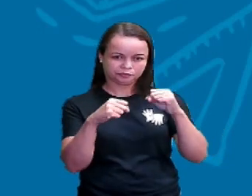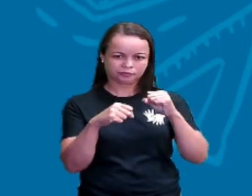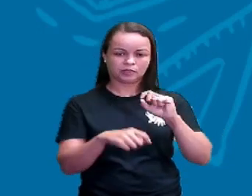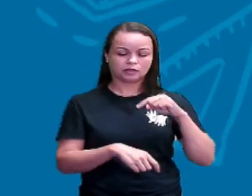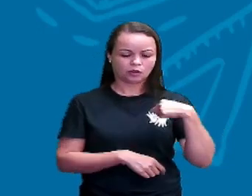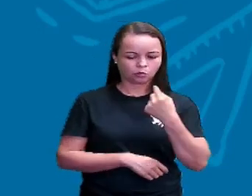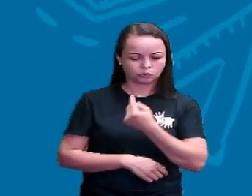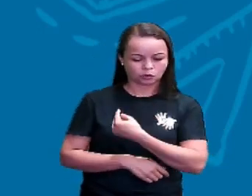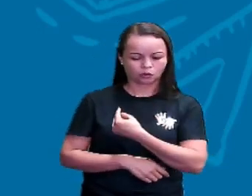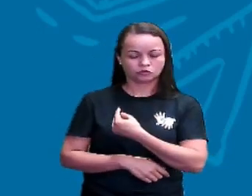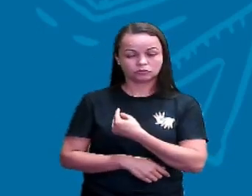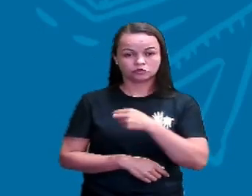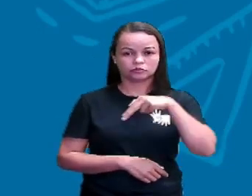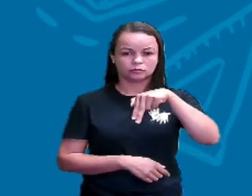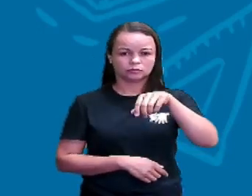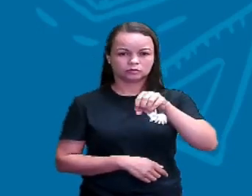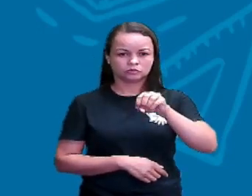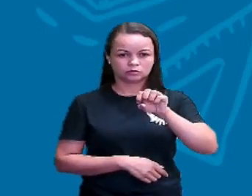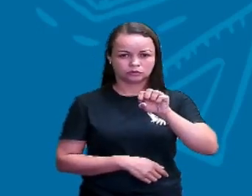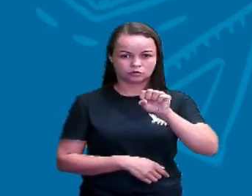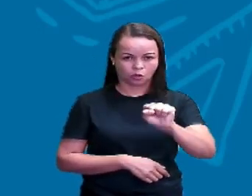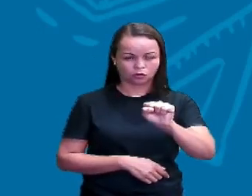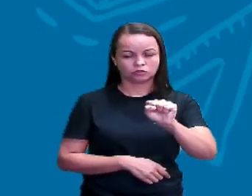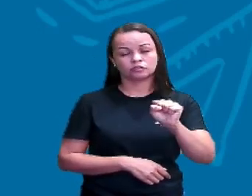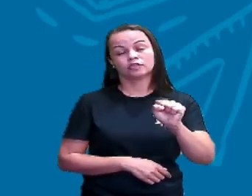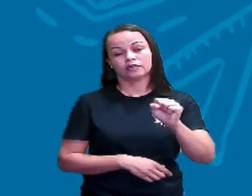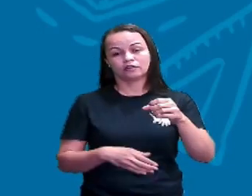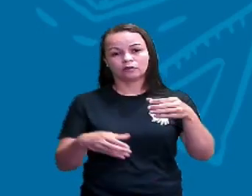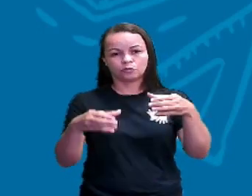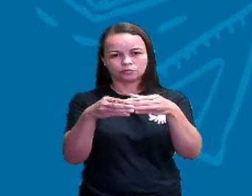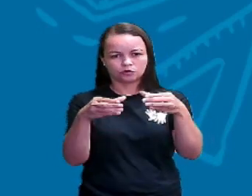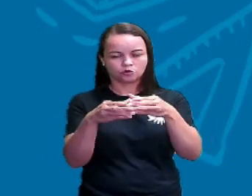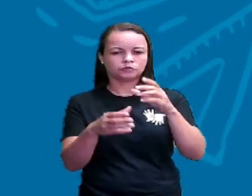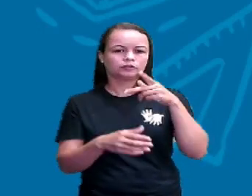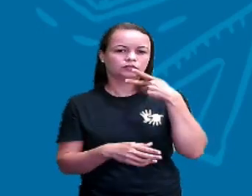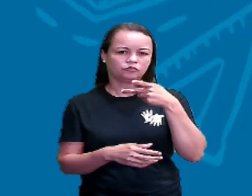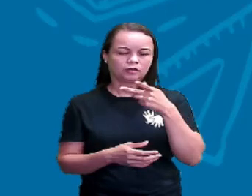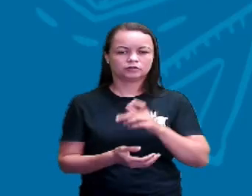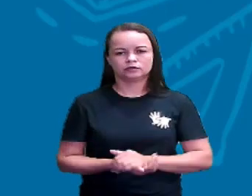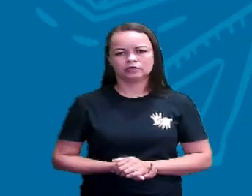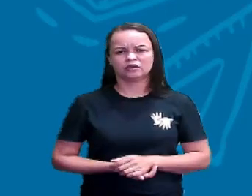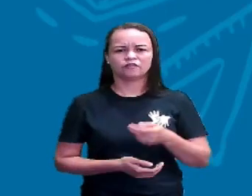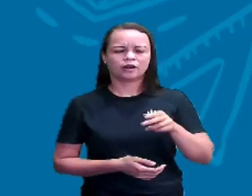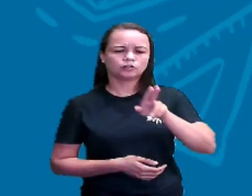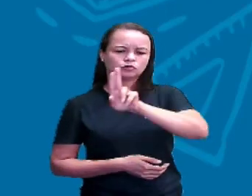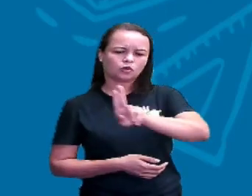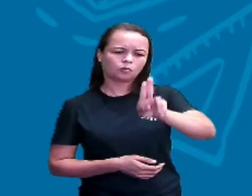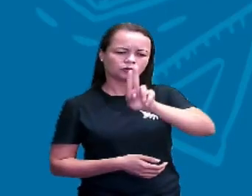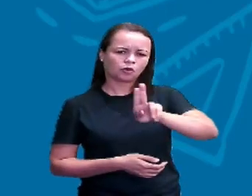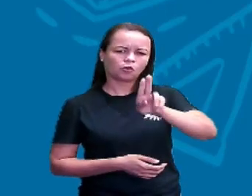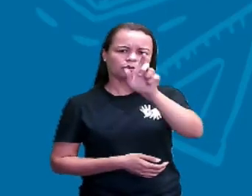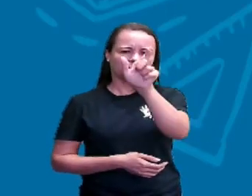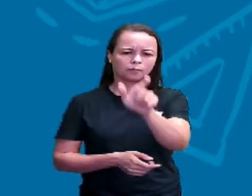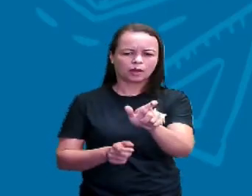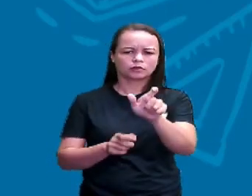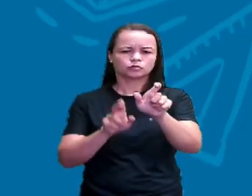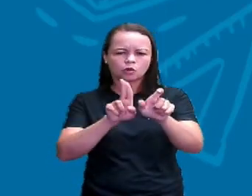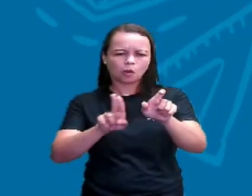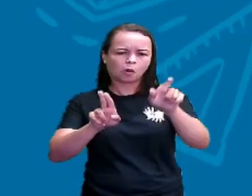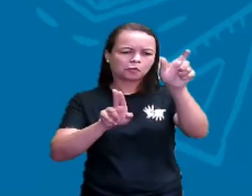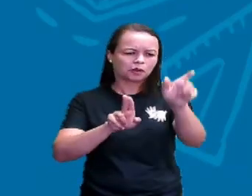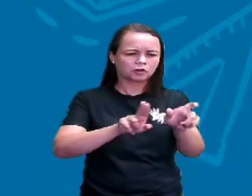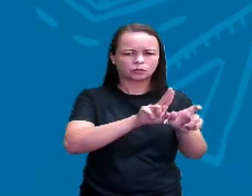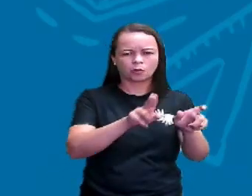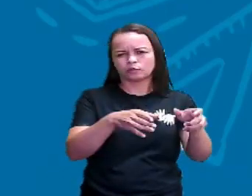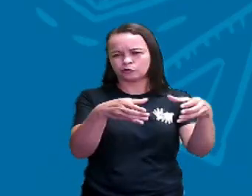nós se refere a esse grupo sobre quem eu estou falando. Então, para eu não sair dizendo o nome de um por um, porque pode ser um grupo